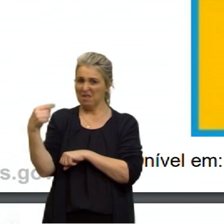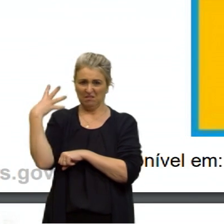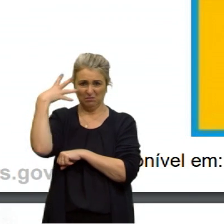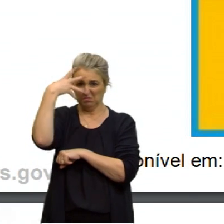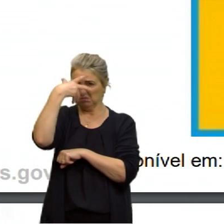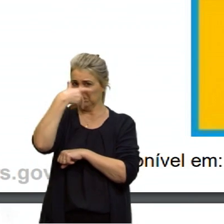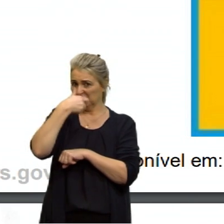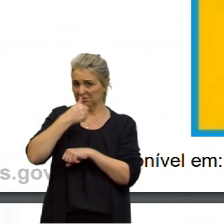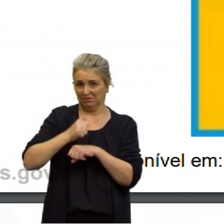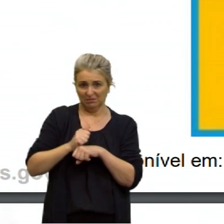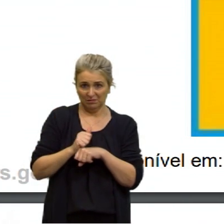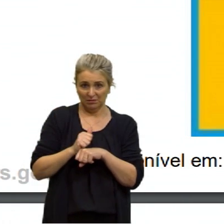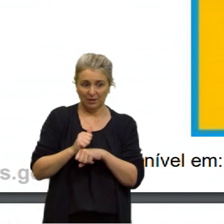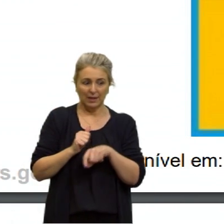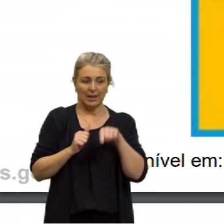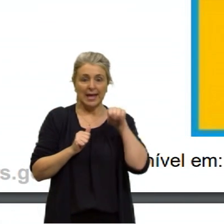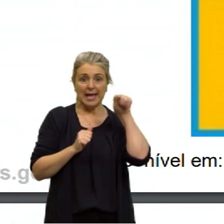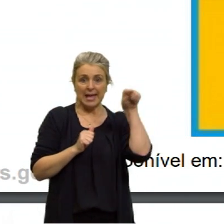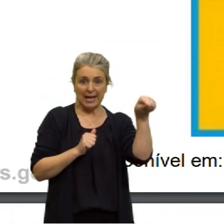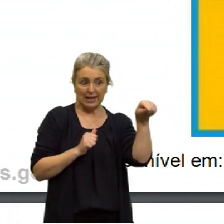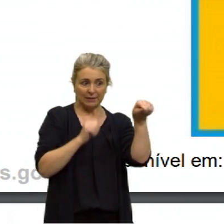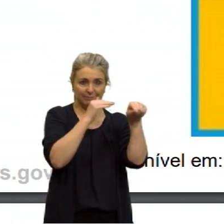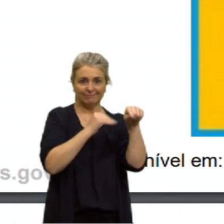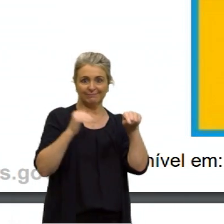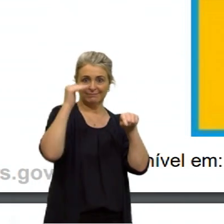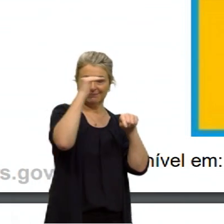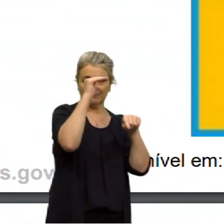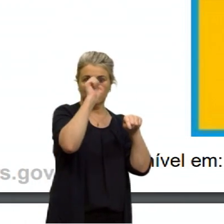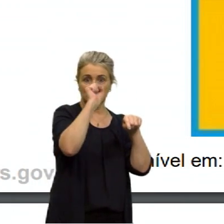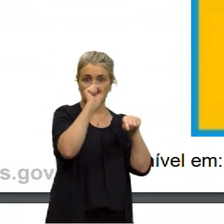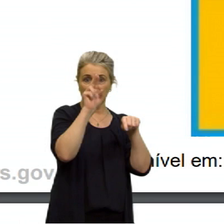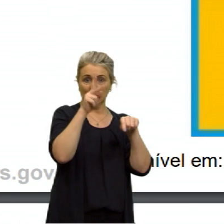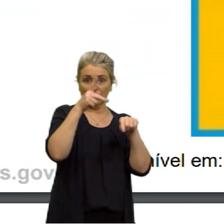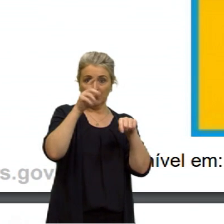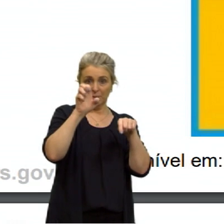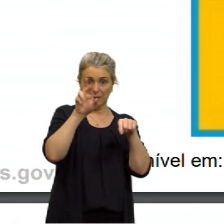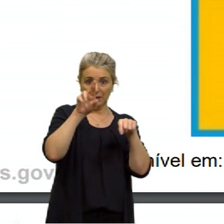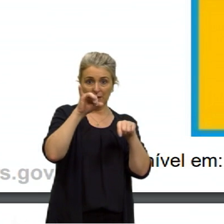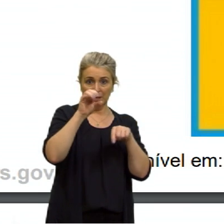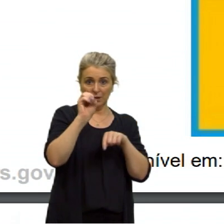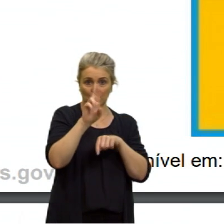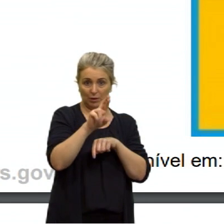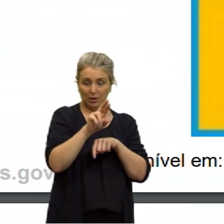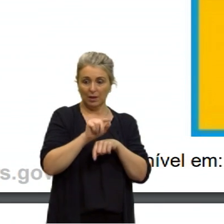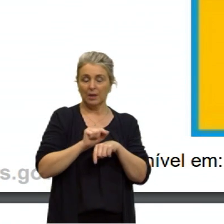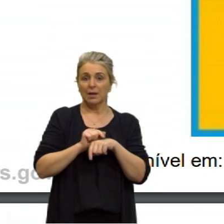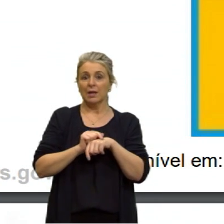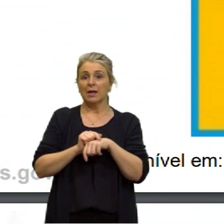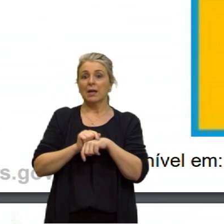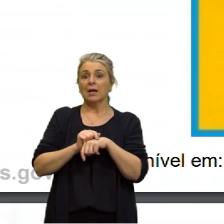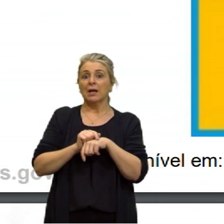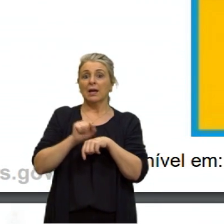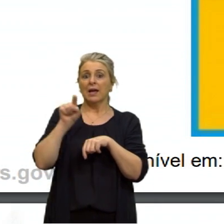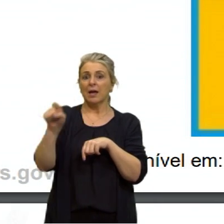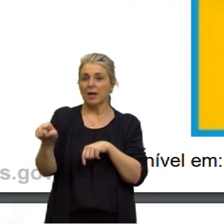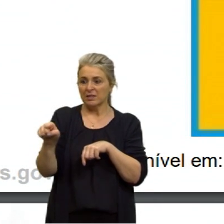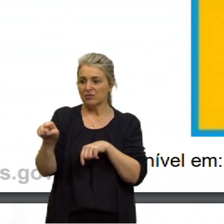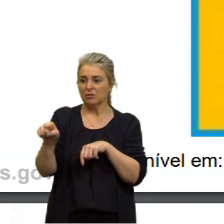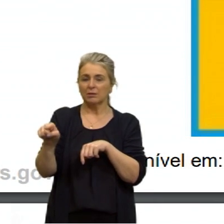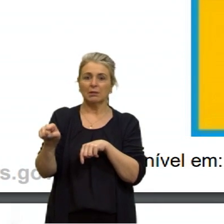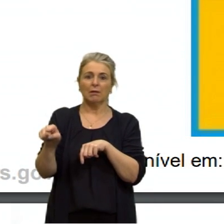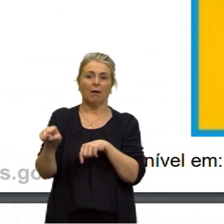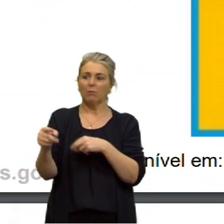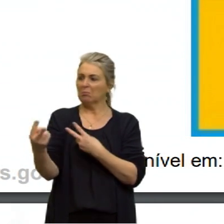botando ele um superioridade agora eu posso fazer esse rapaz é tão lindo